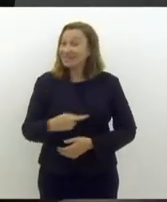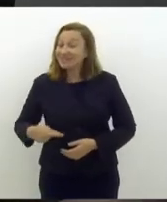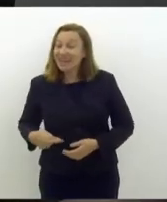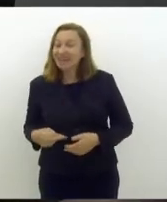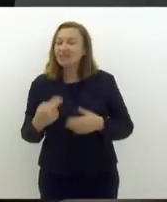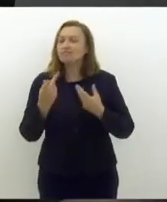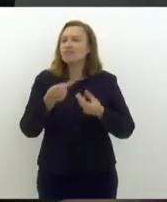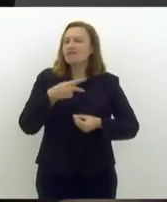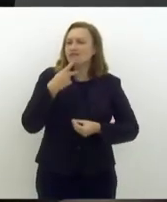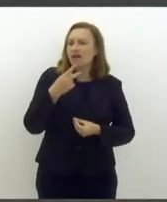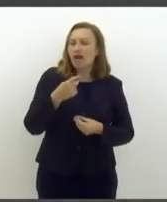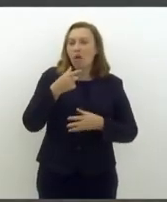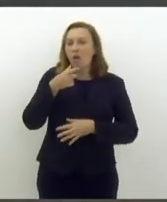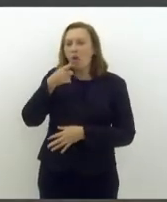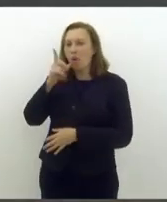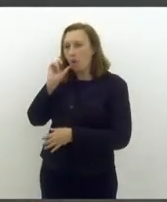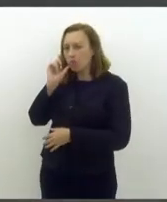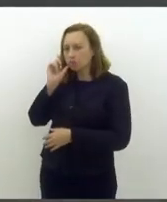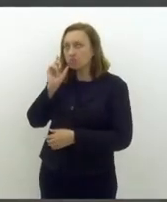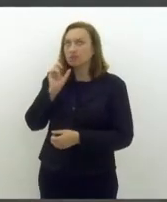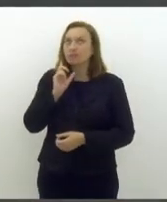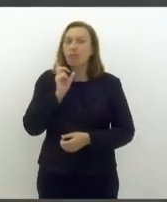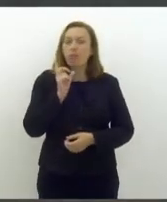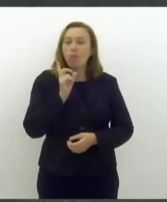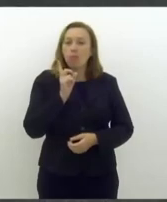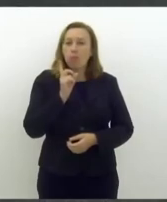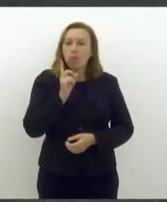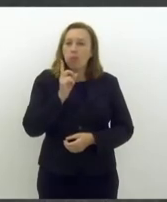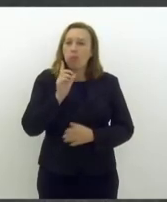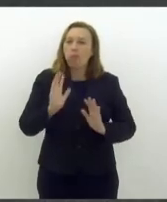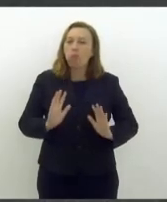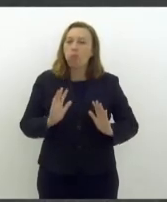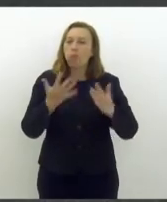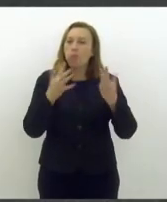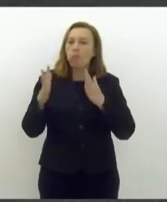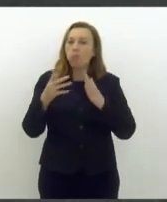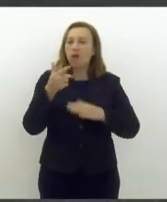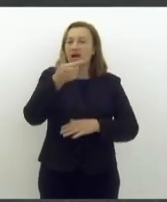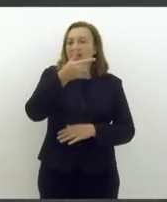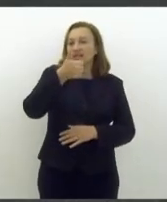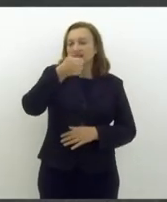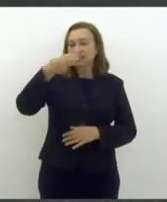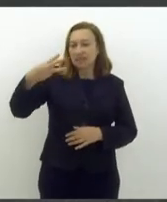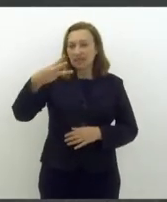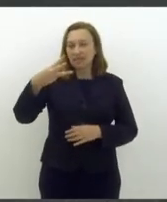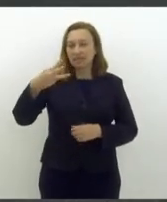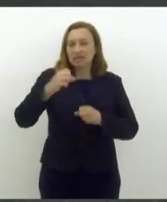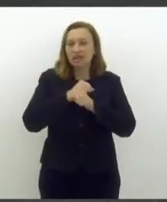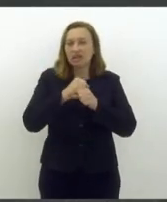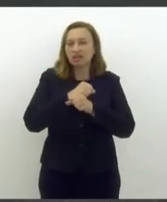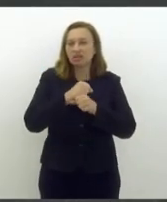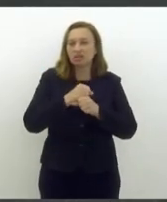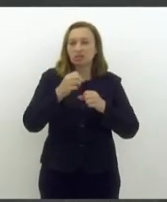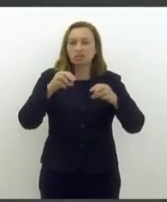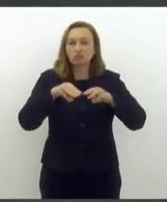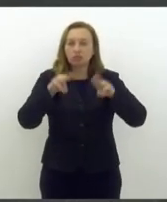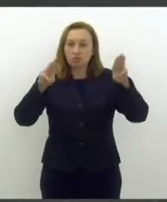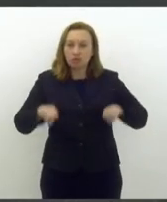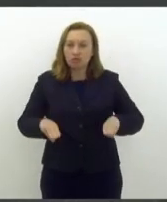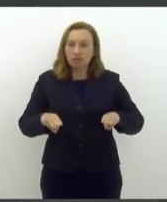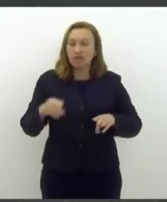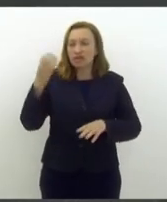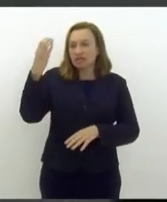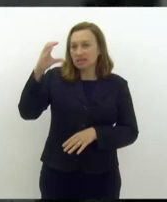comunicar ontem foi 13 foi comemorado 13 anos no museu de ciência e vida é da fundação